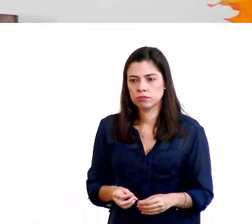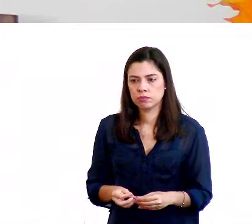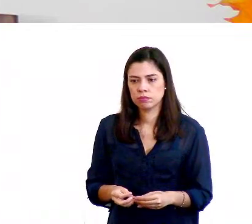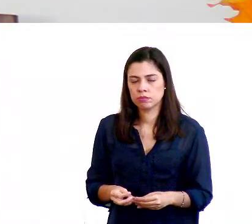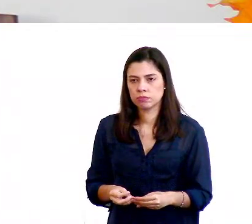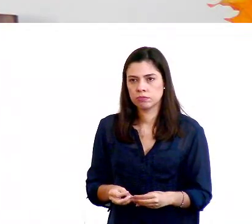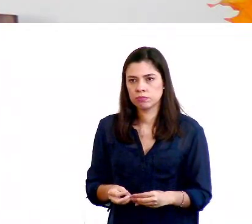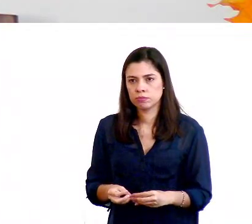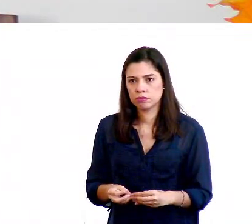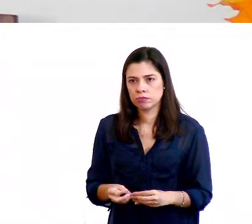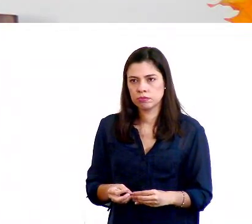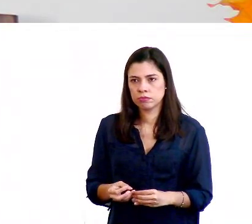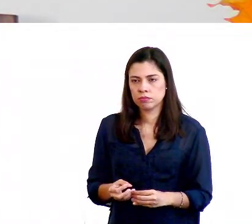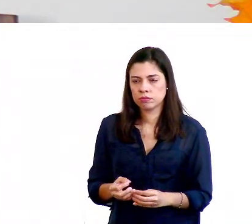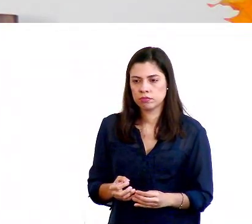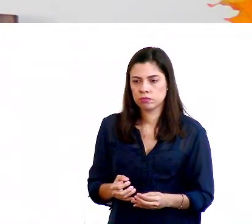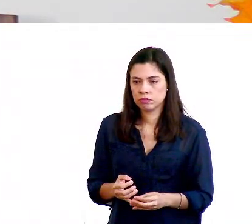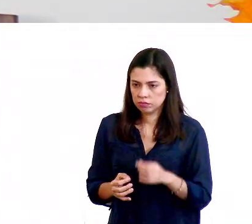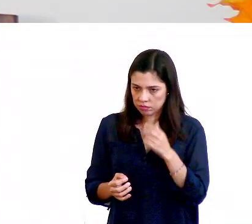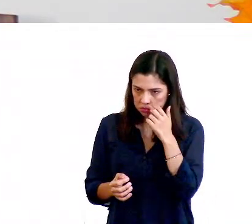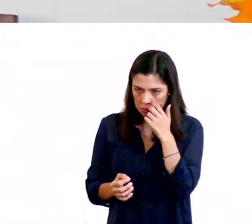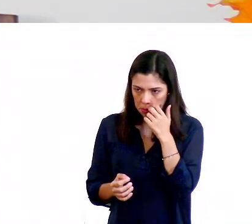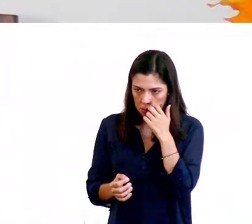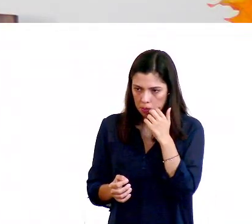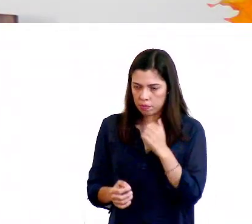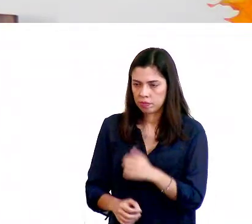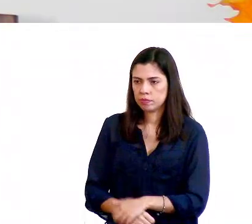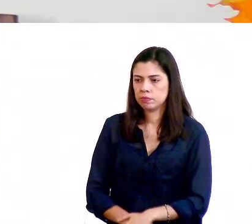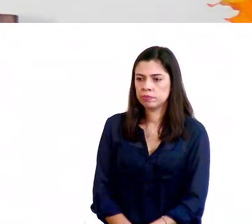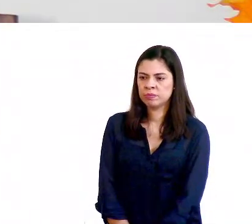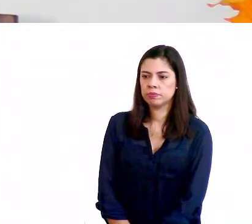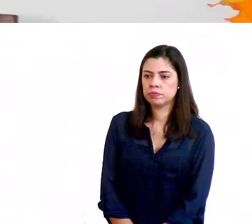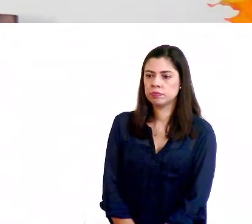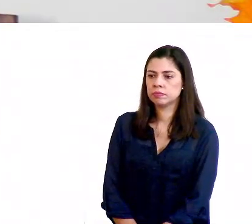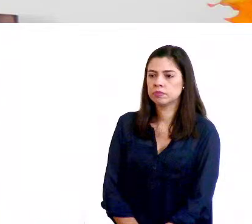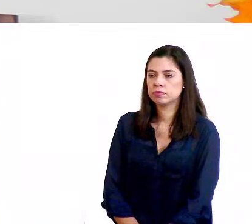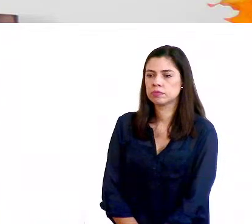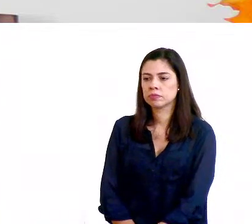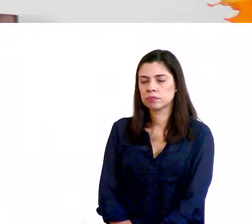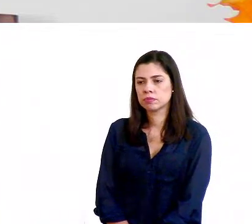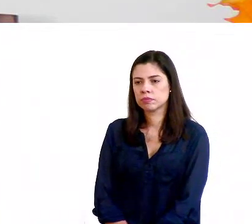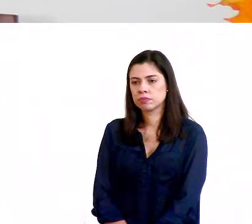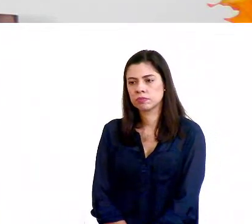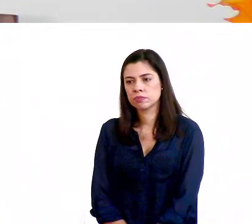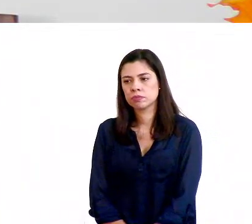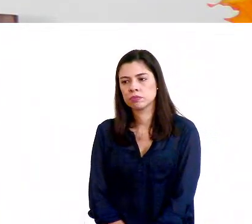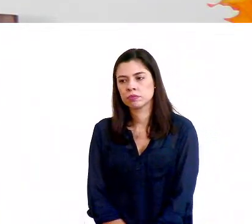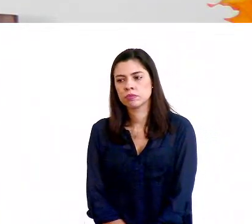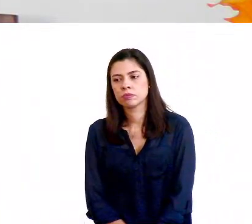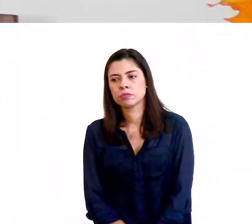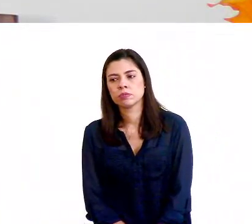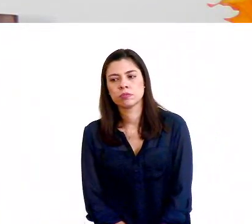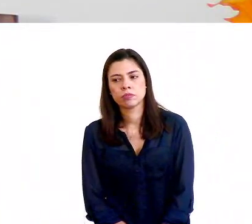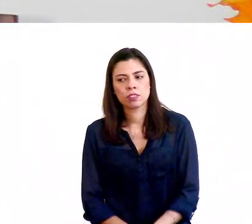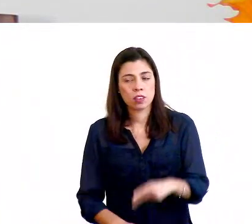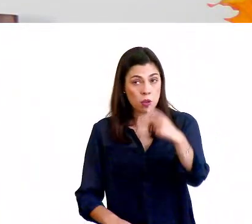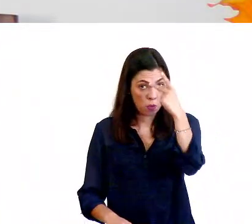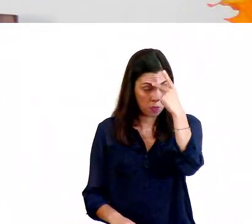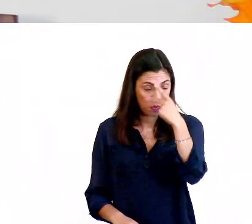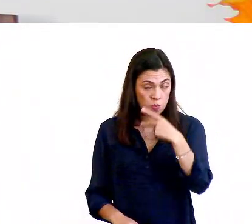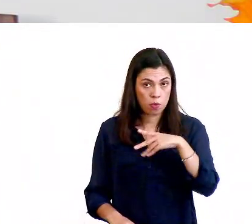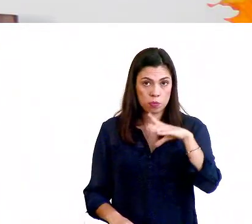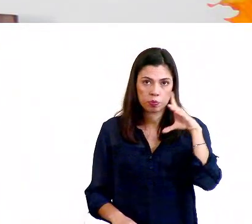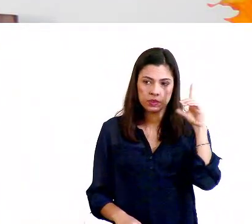não são as nossas ações. Não somos nós. É o próprio Deus.